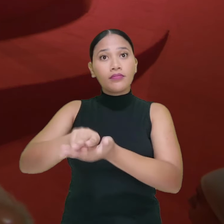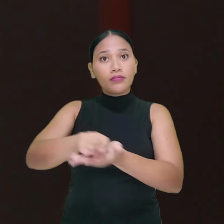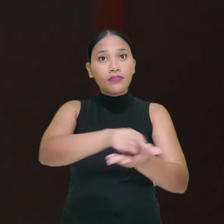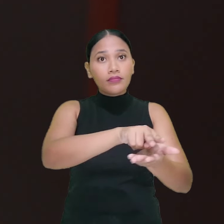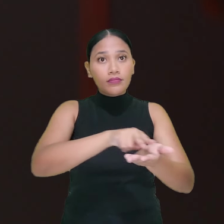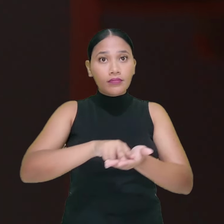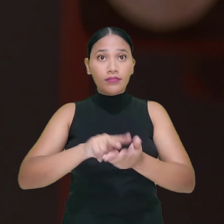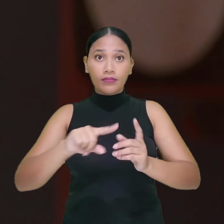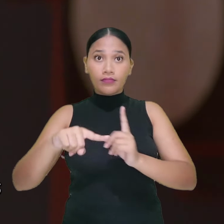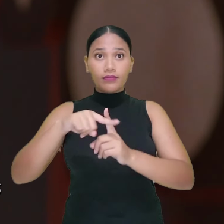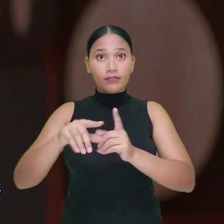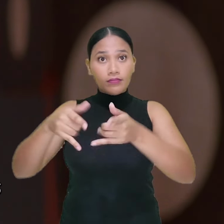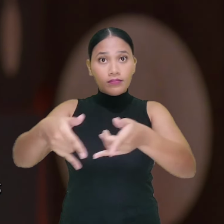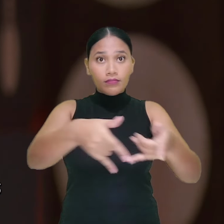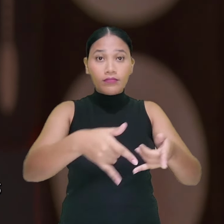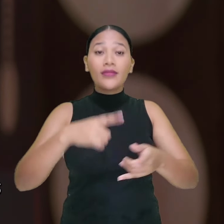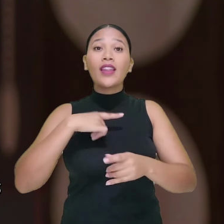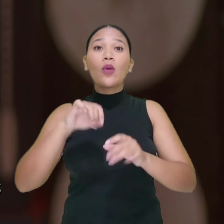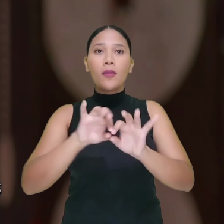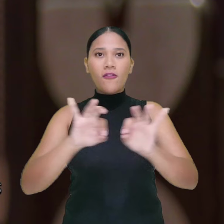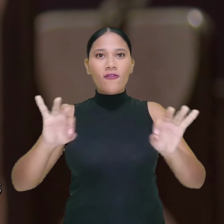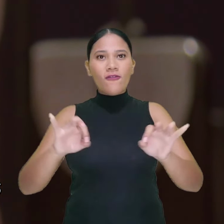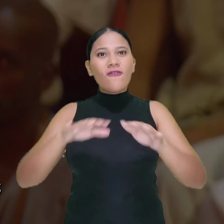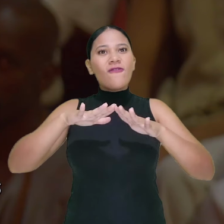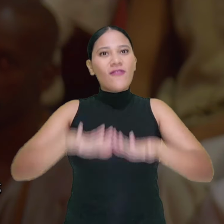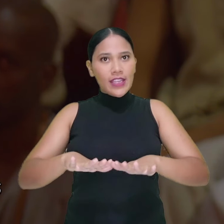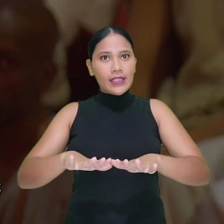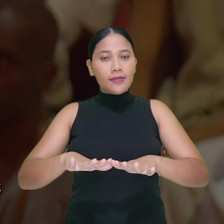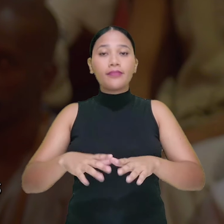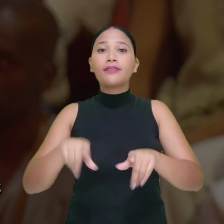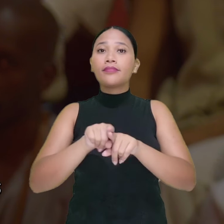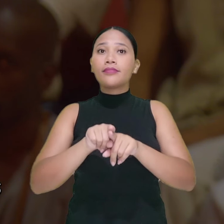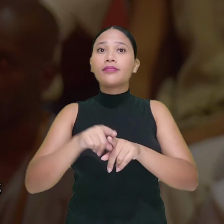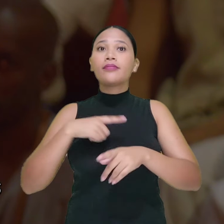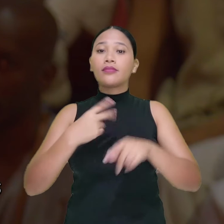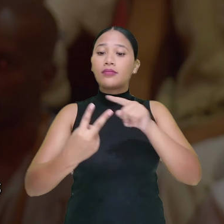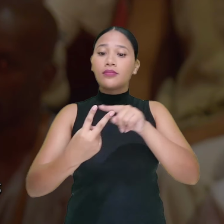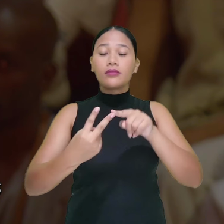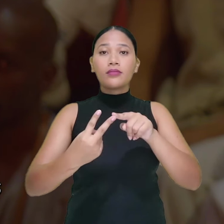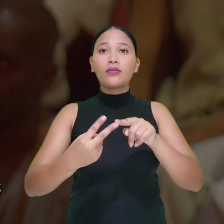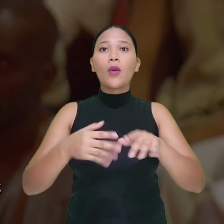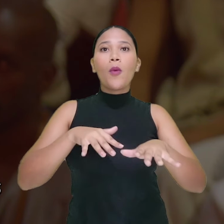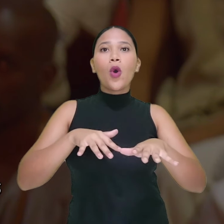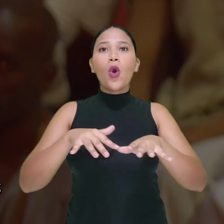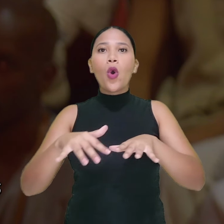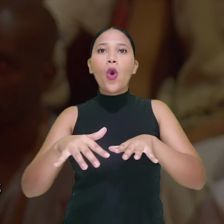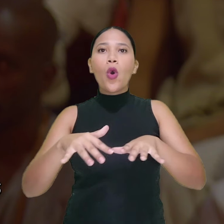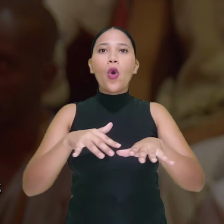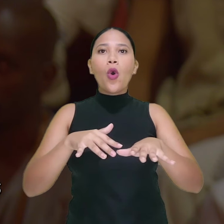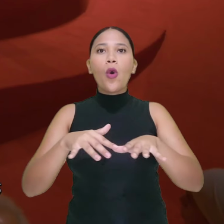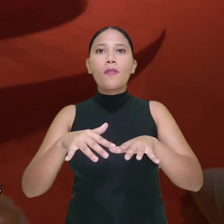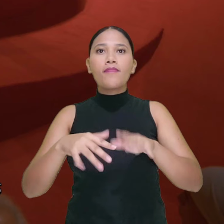dos altos túmulos, onde ela tem ali uma barra fixa e 2 catracas